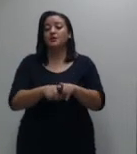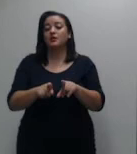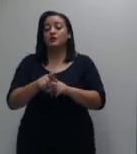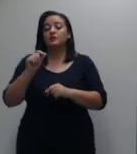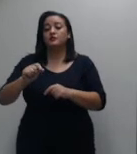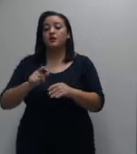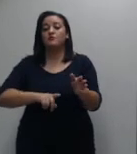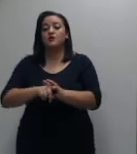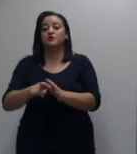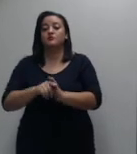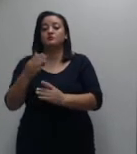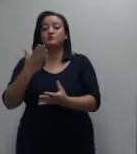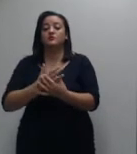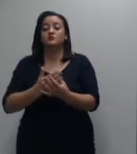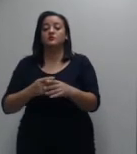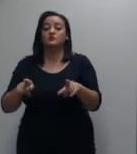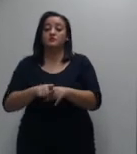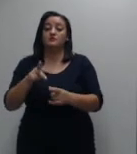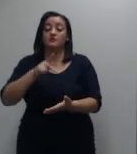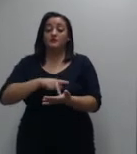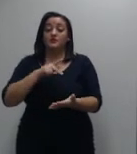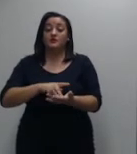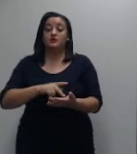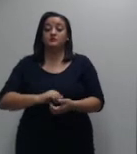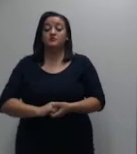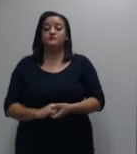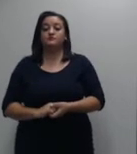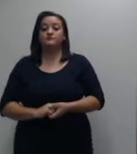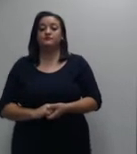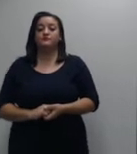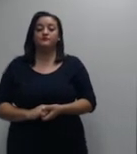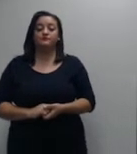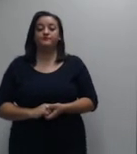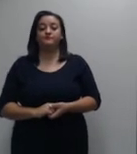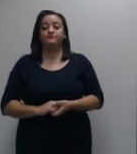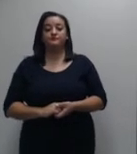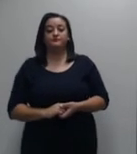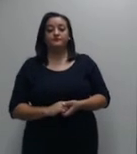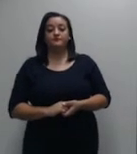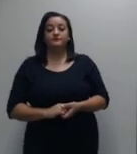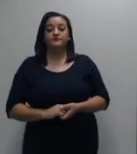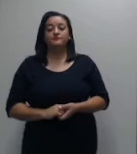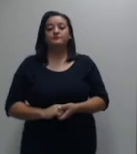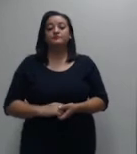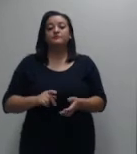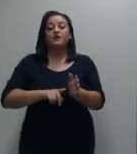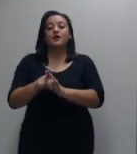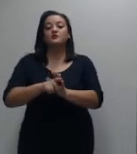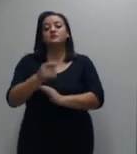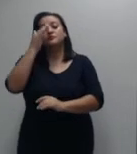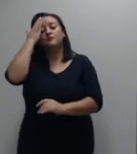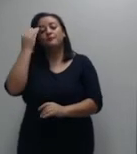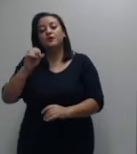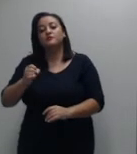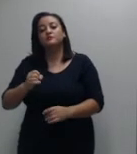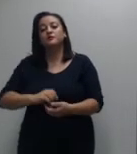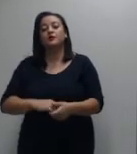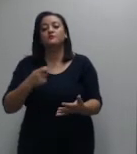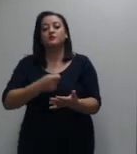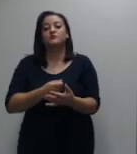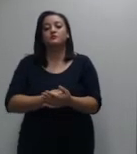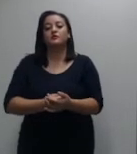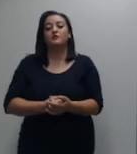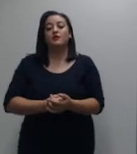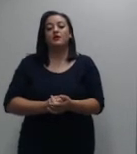processual de Fato né se a questão é saber se o cumprimento provisório